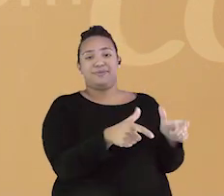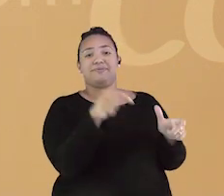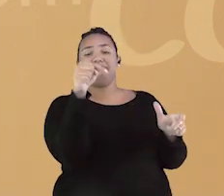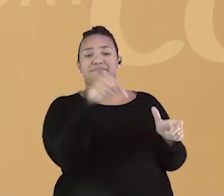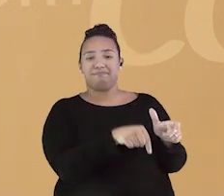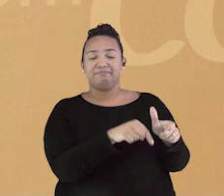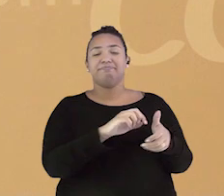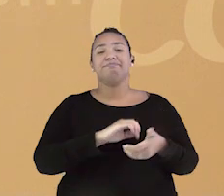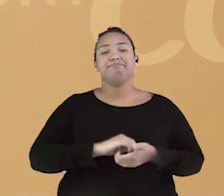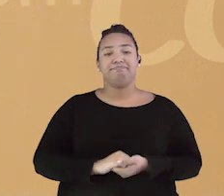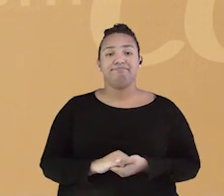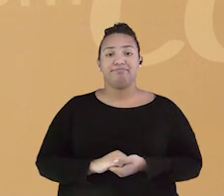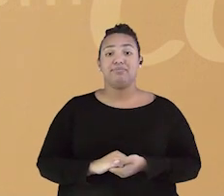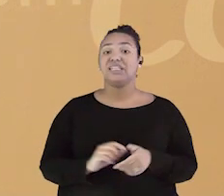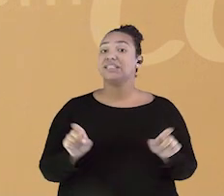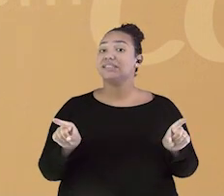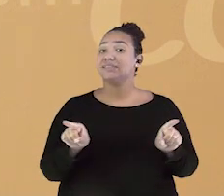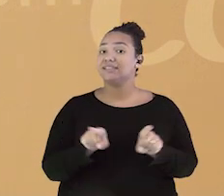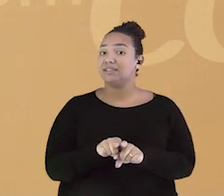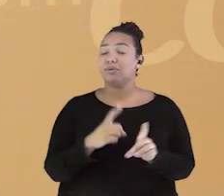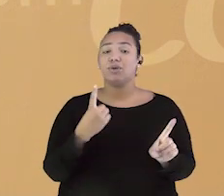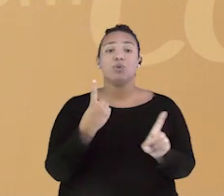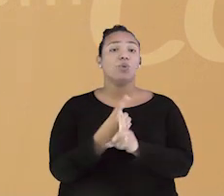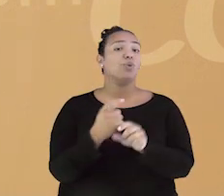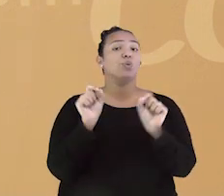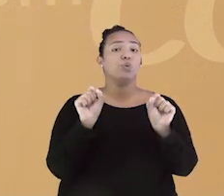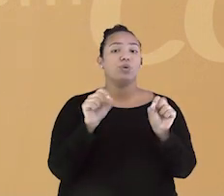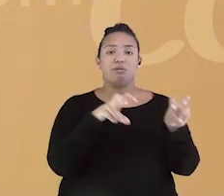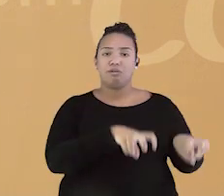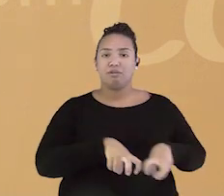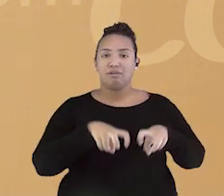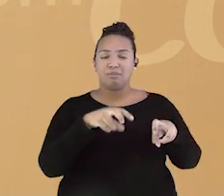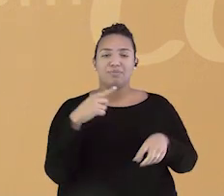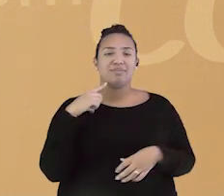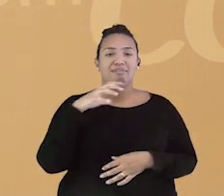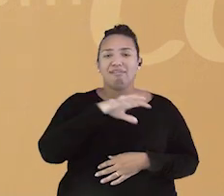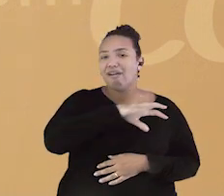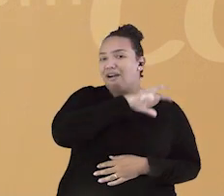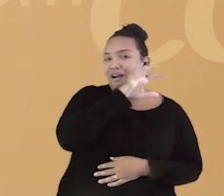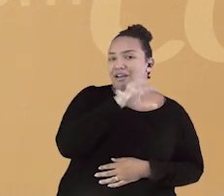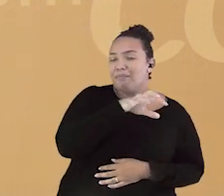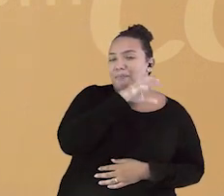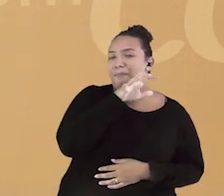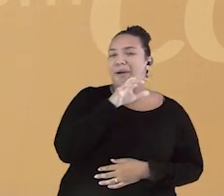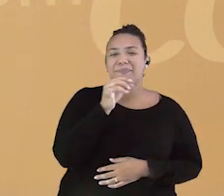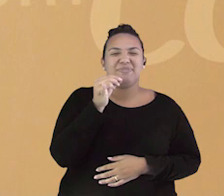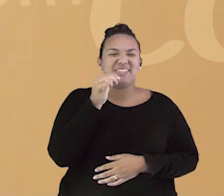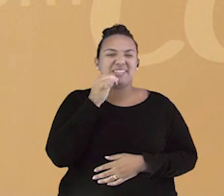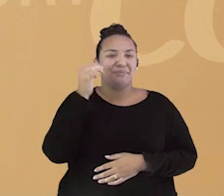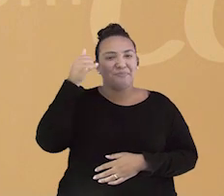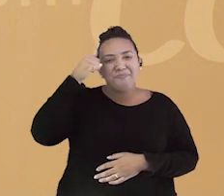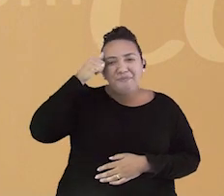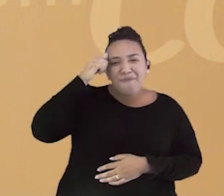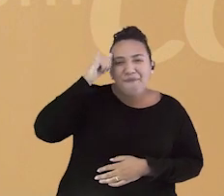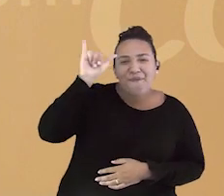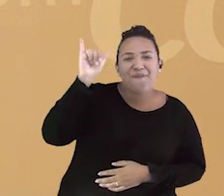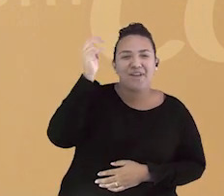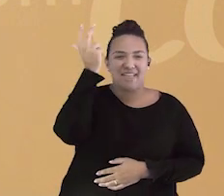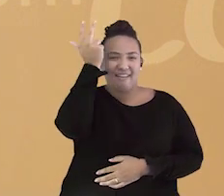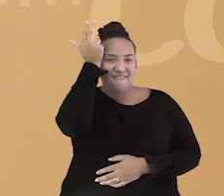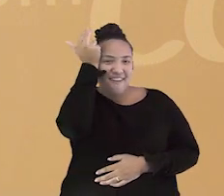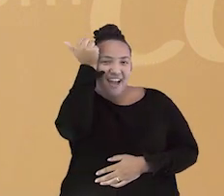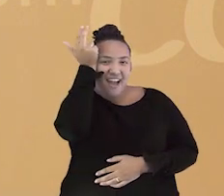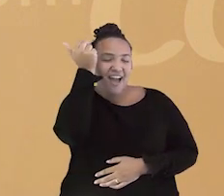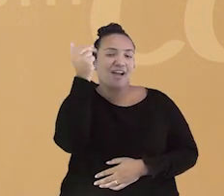é possível no campo observar mais animais soltos nas ruas ou ver currais, fazendas e outros